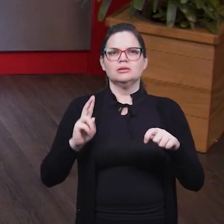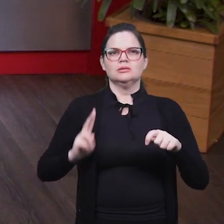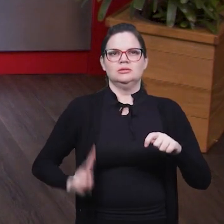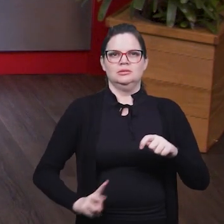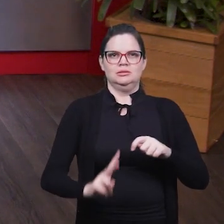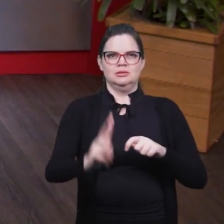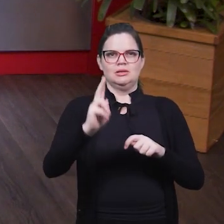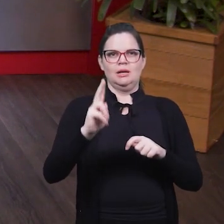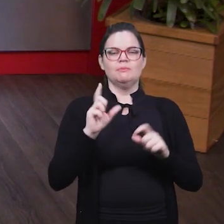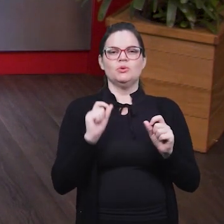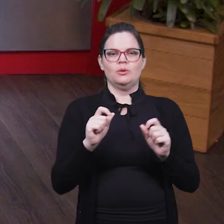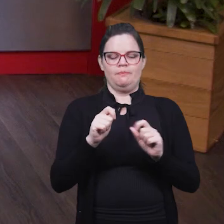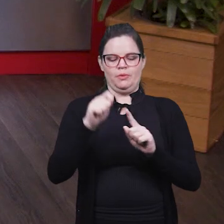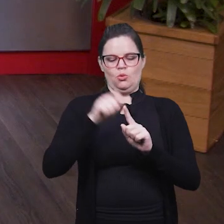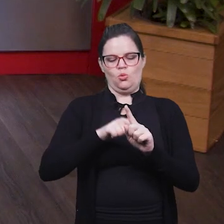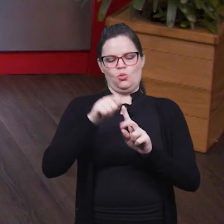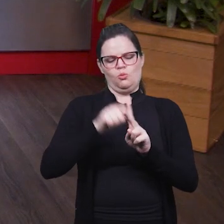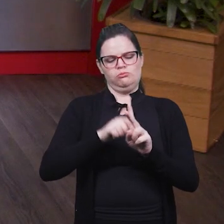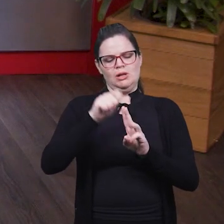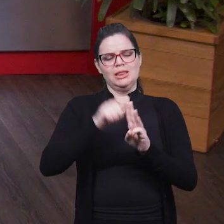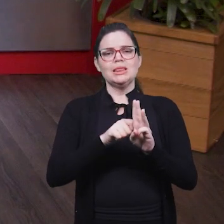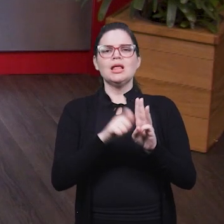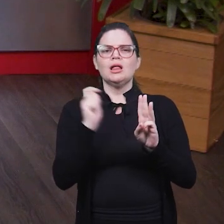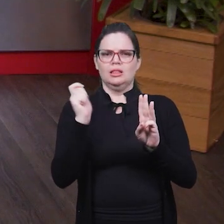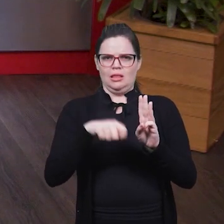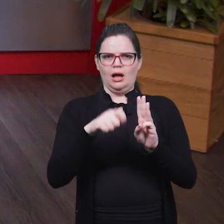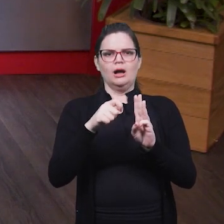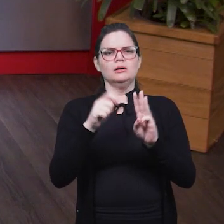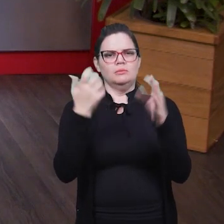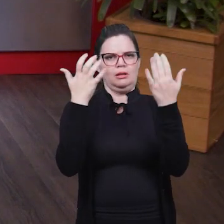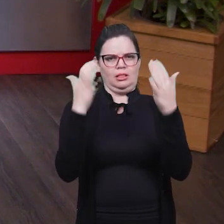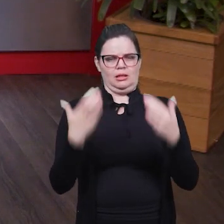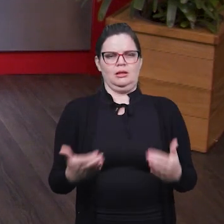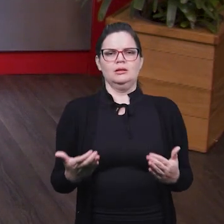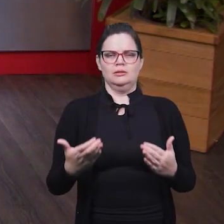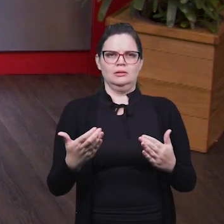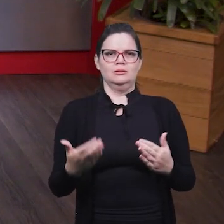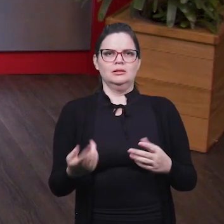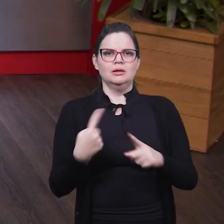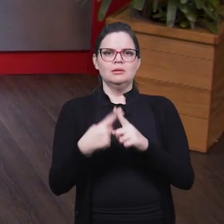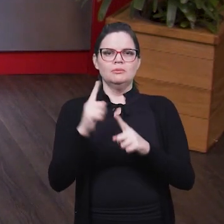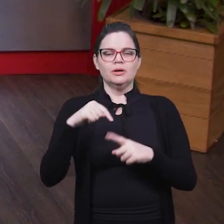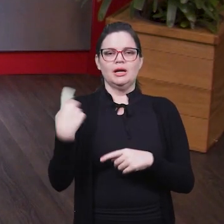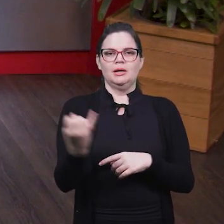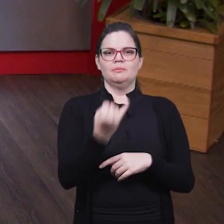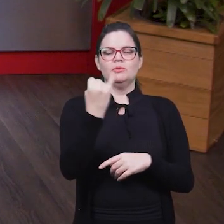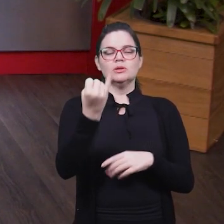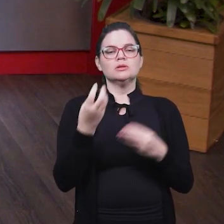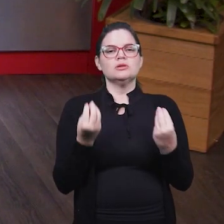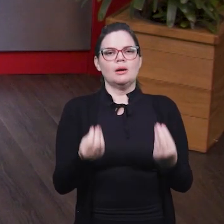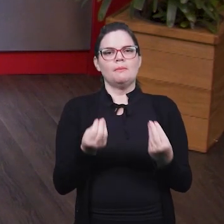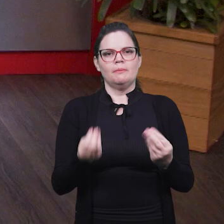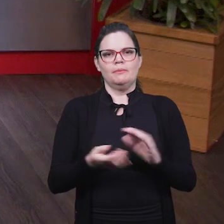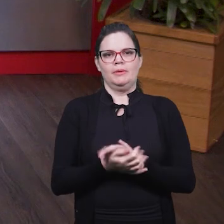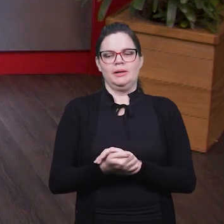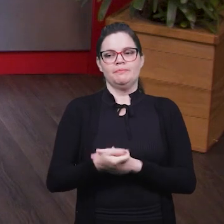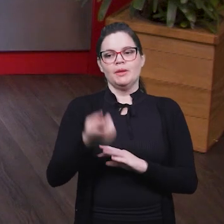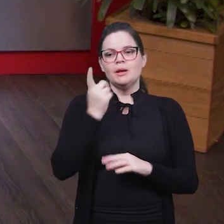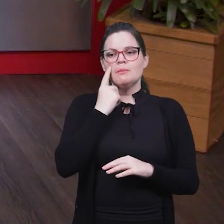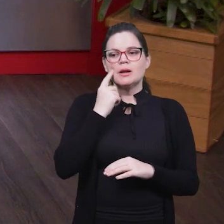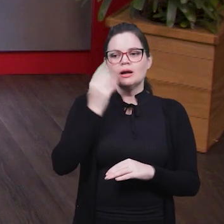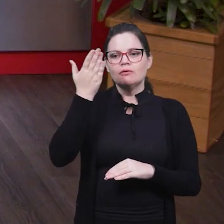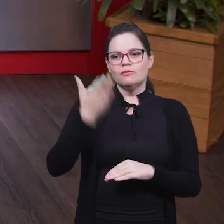no sangue durante esse período, sendo importantes para o segmento de pacientes com essa medida